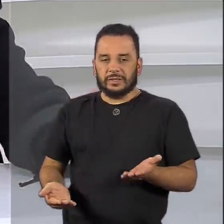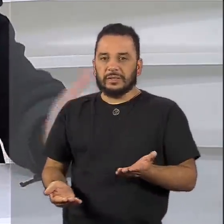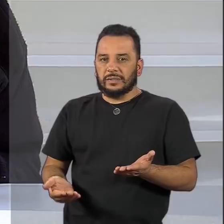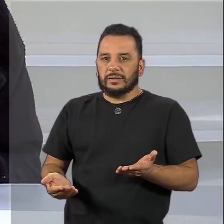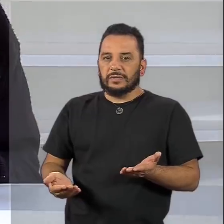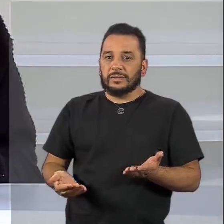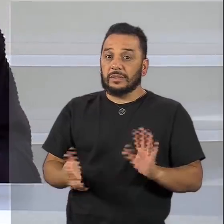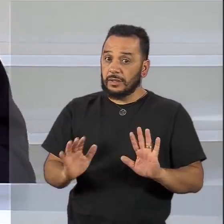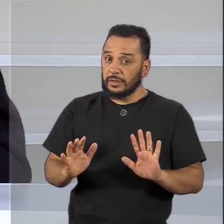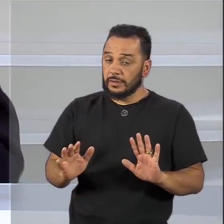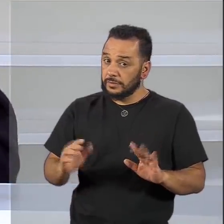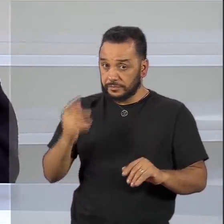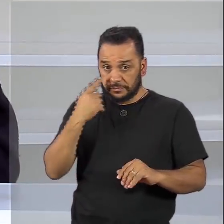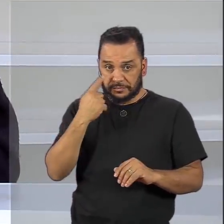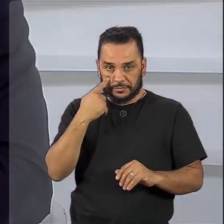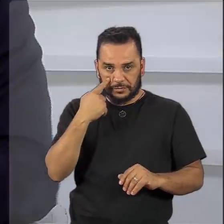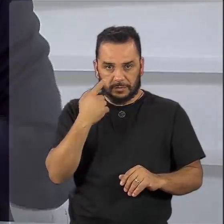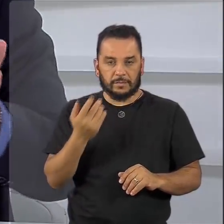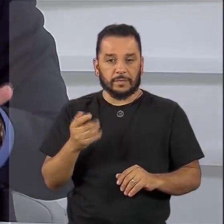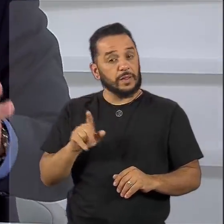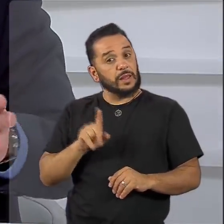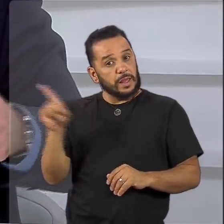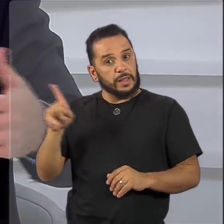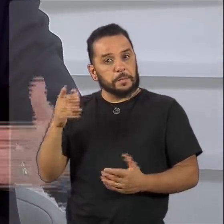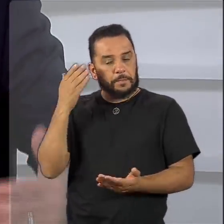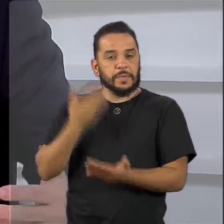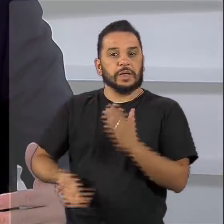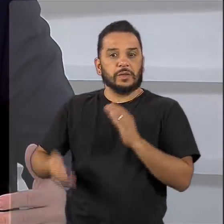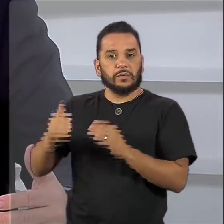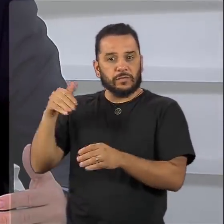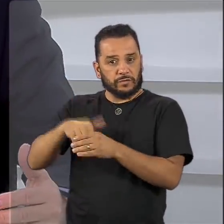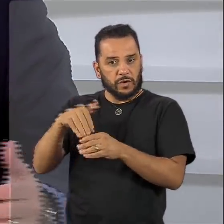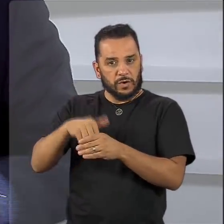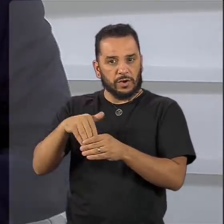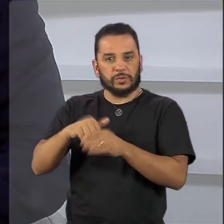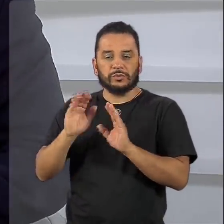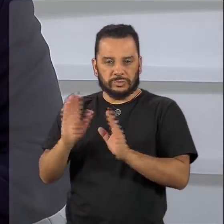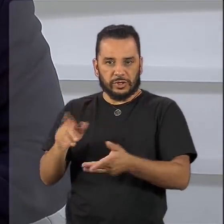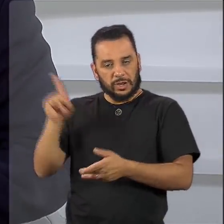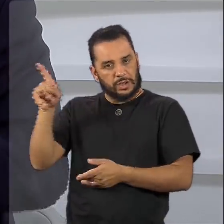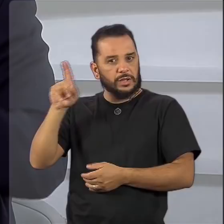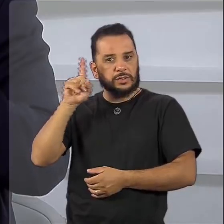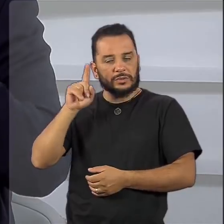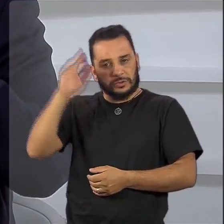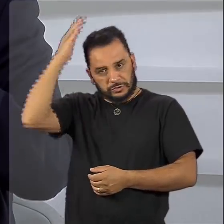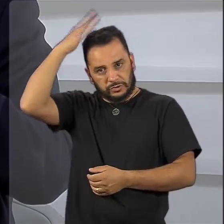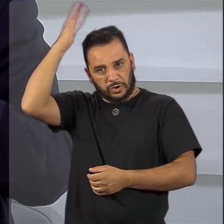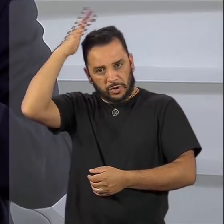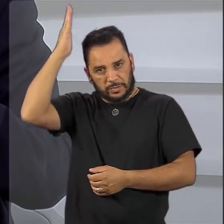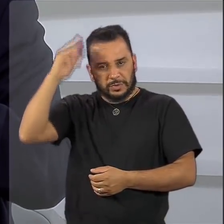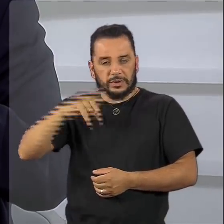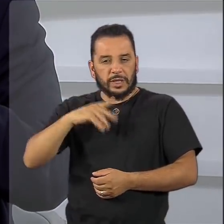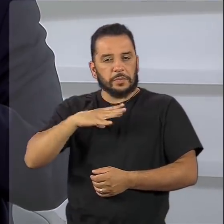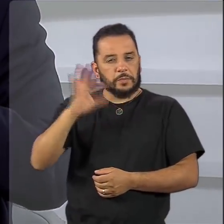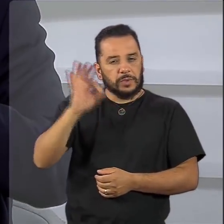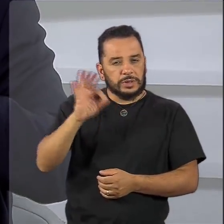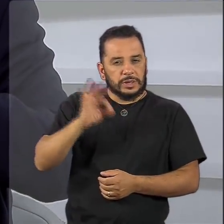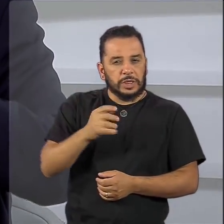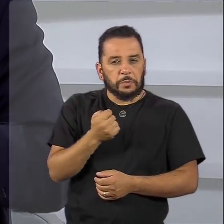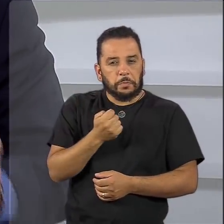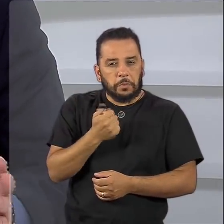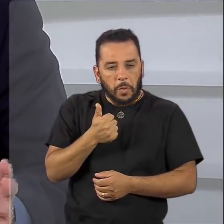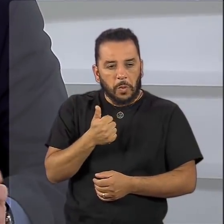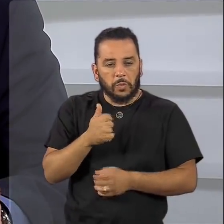só um detalhe. Ele perdeu no voto, né? Embora tenha ganho no colégio eleitoral. Por uma margem muito apertada, não foi uma